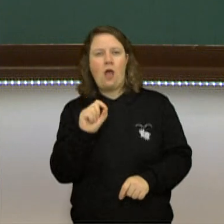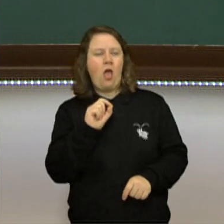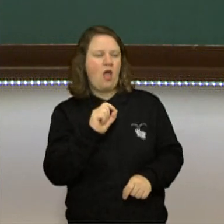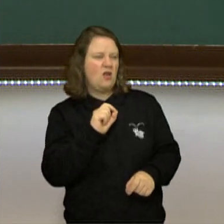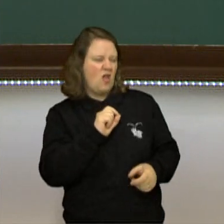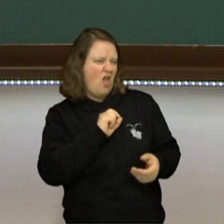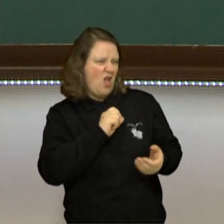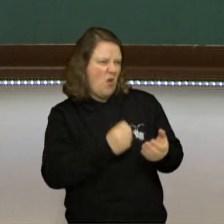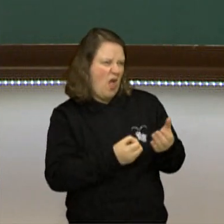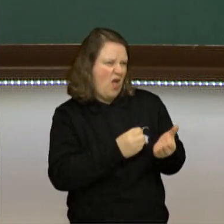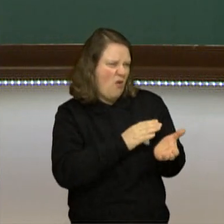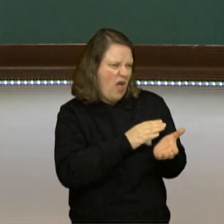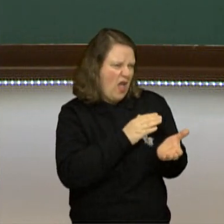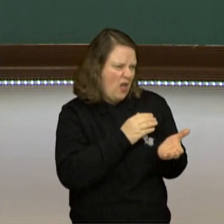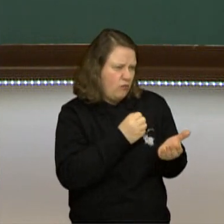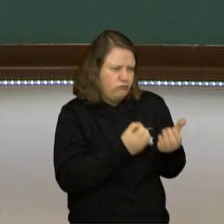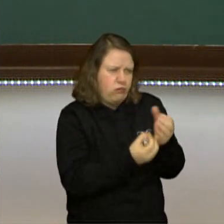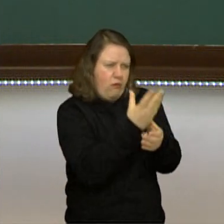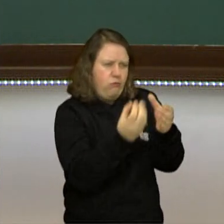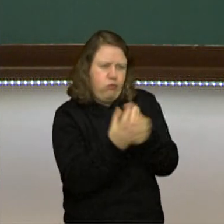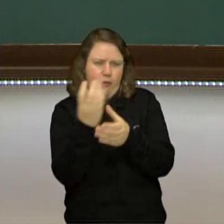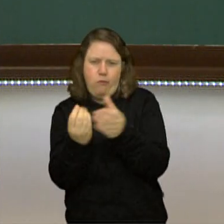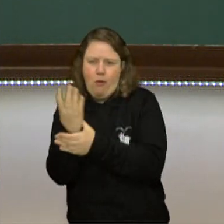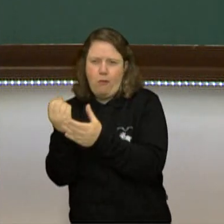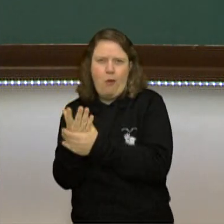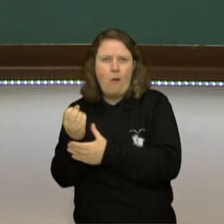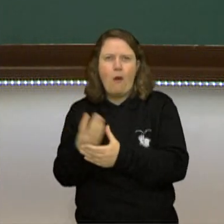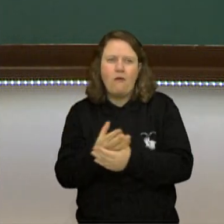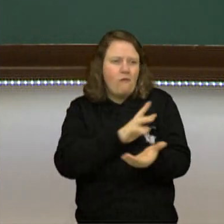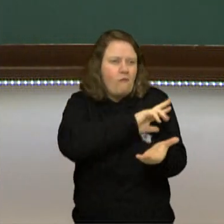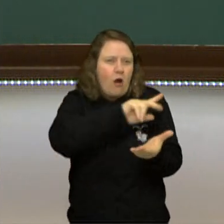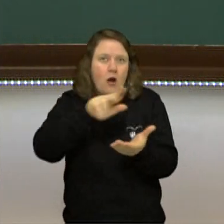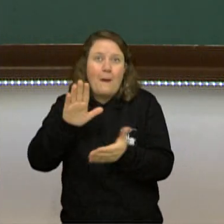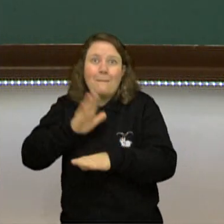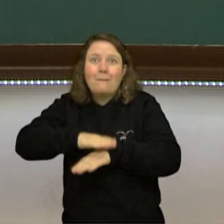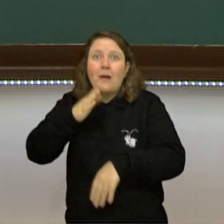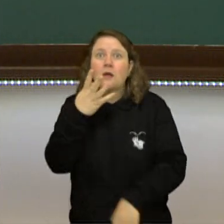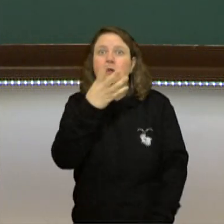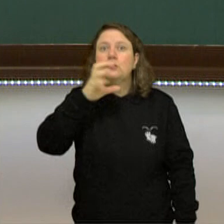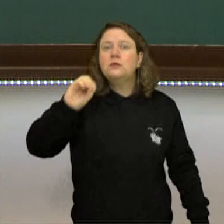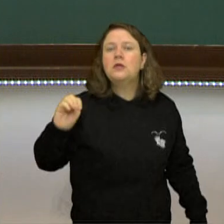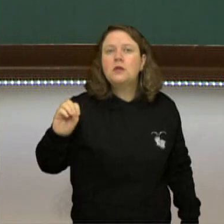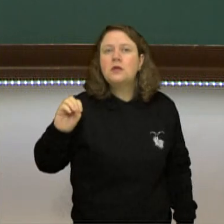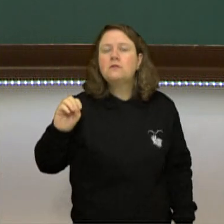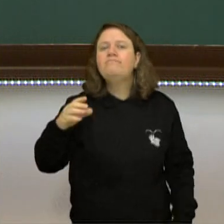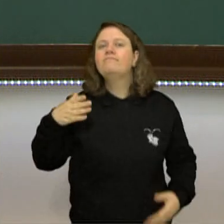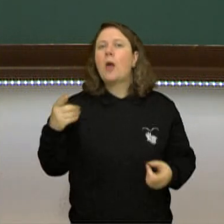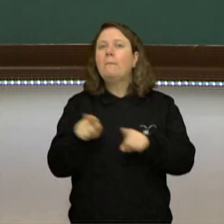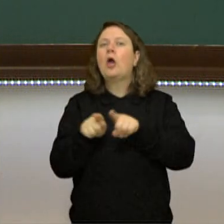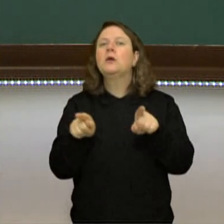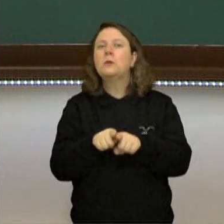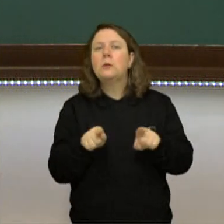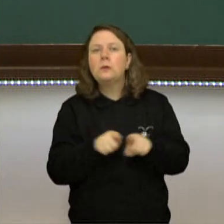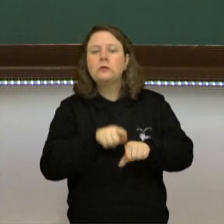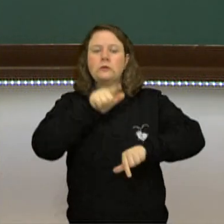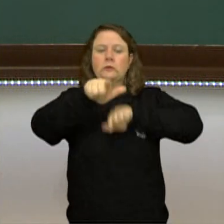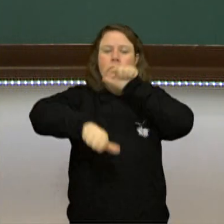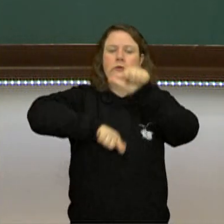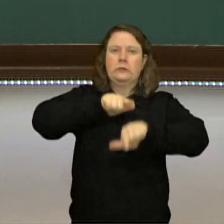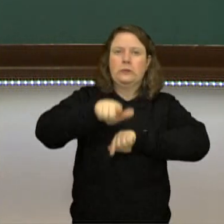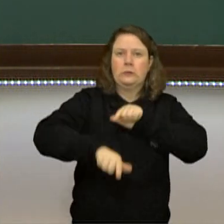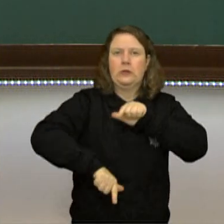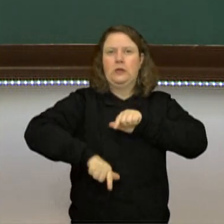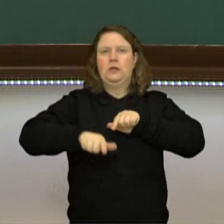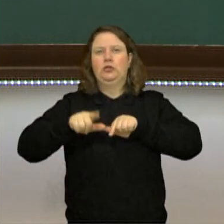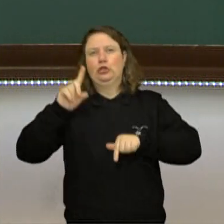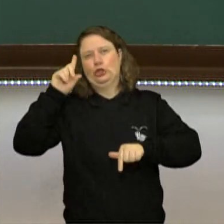de gulags na União Soviética. Então, eram vários, mais de 40, que ficavam responsáveis por trabalhos bastante complicados, como, por exemplo,